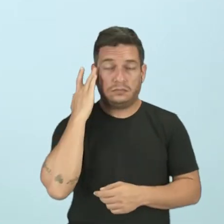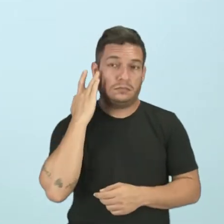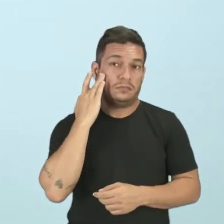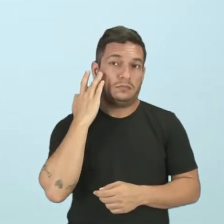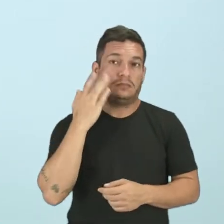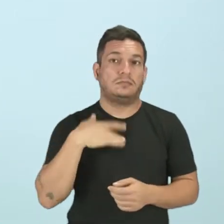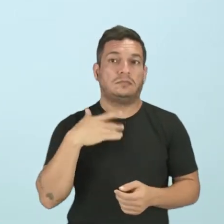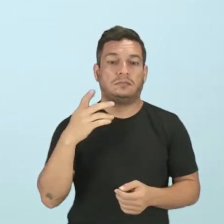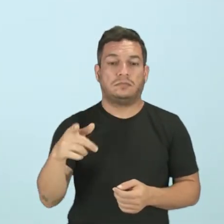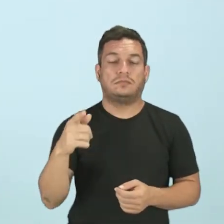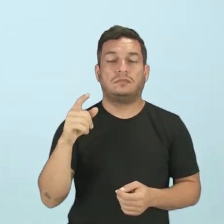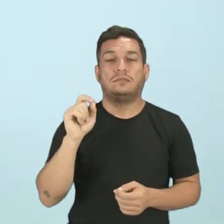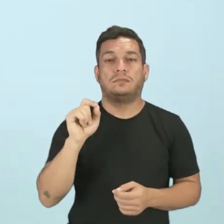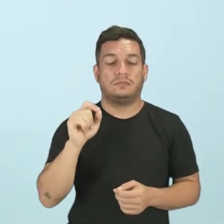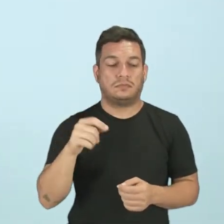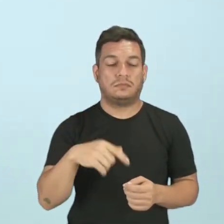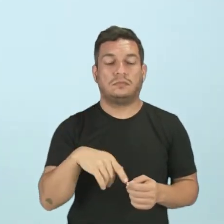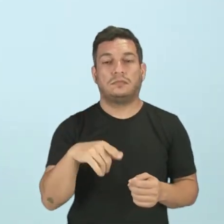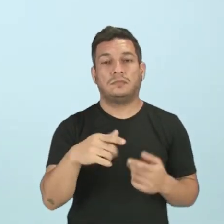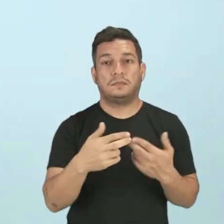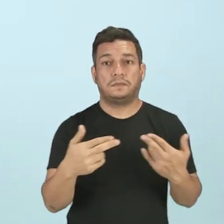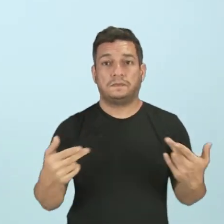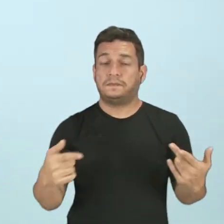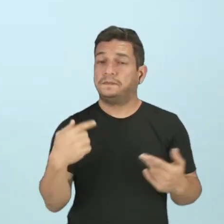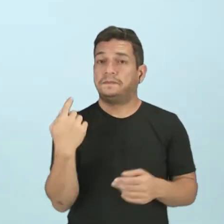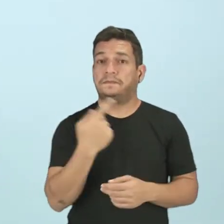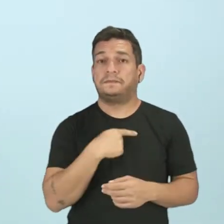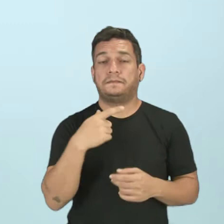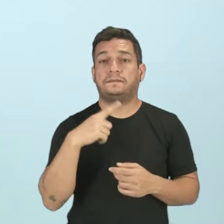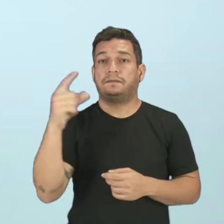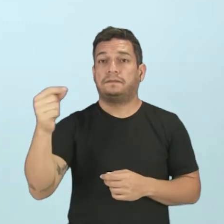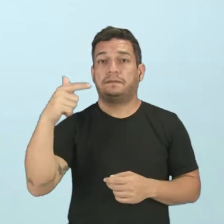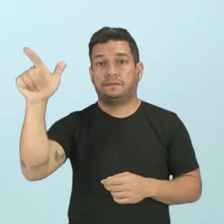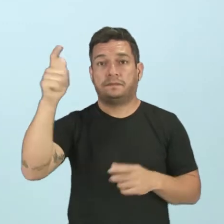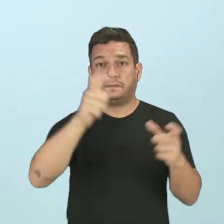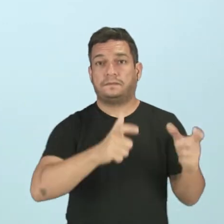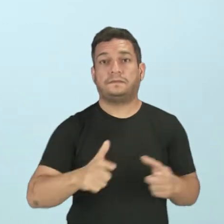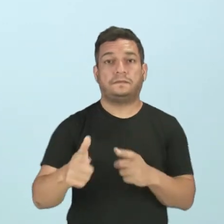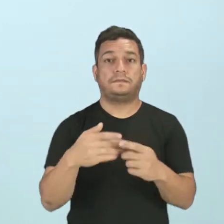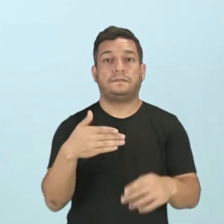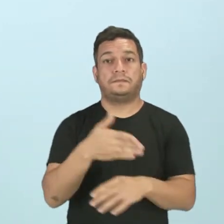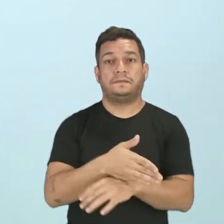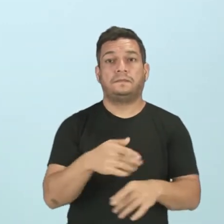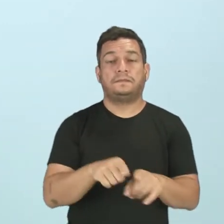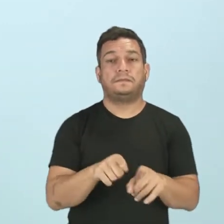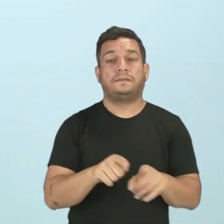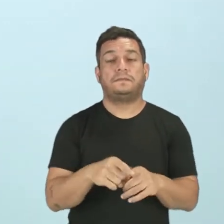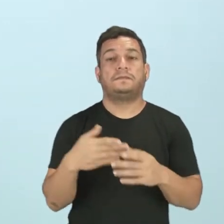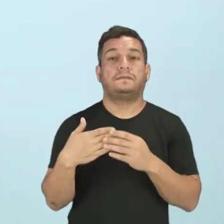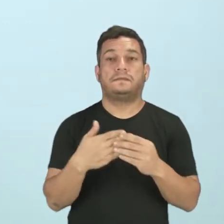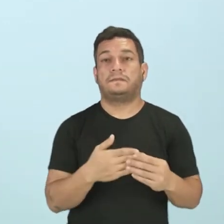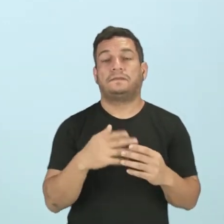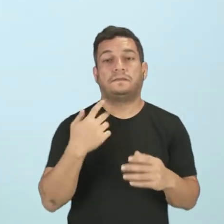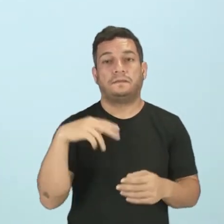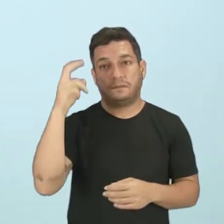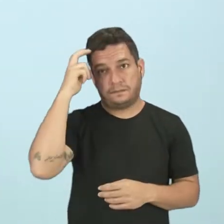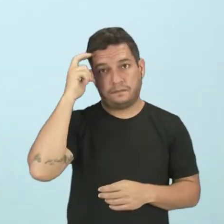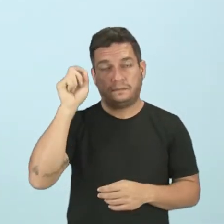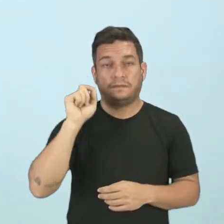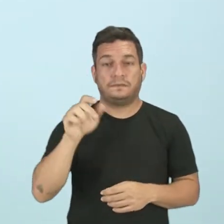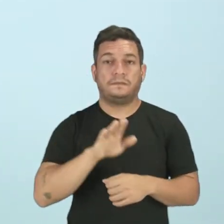que chega por aqui, alguma coisa. E quando nós saímos daqui e vamos a outro lugar, nós também levamos algo da cultura